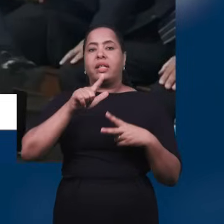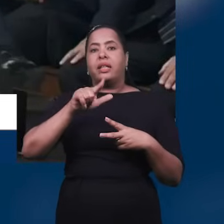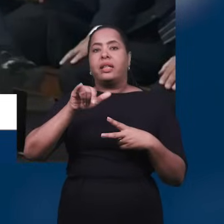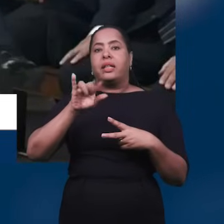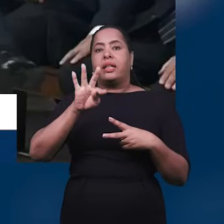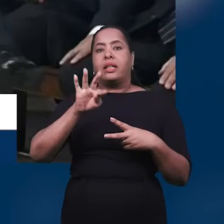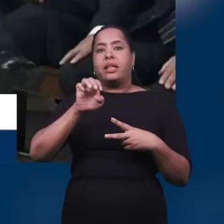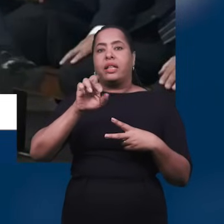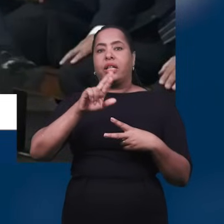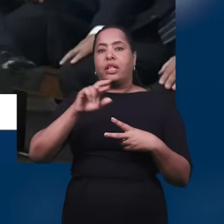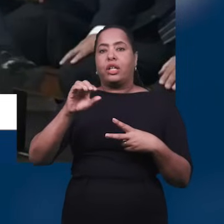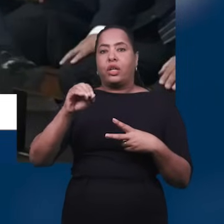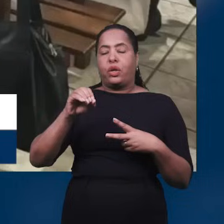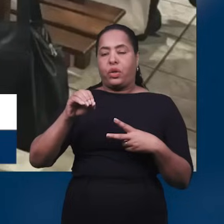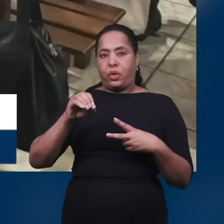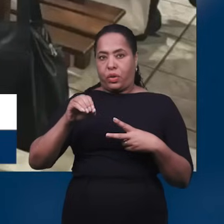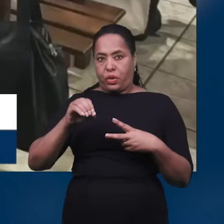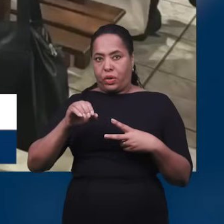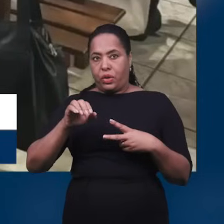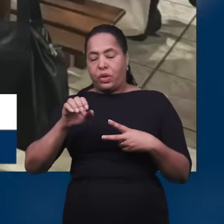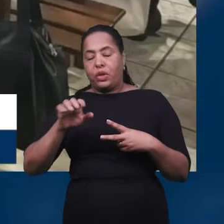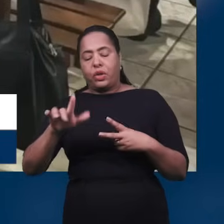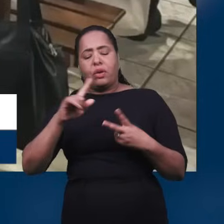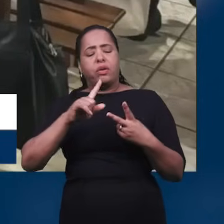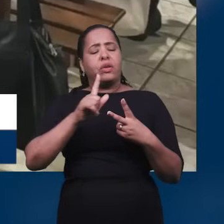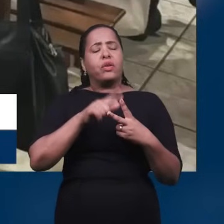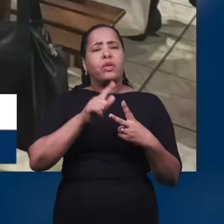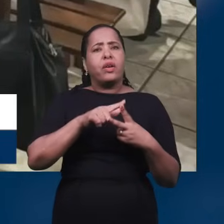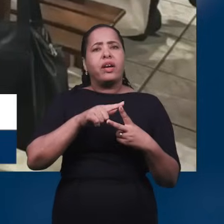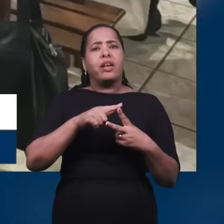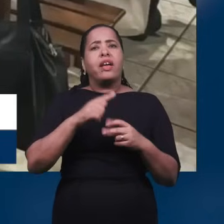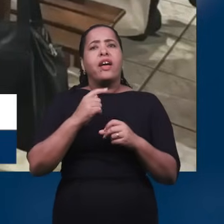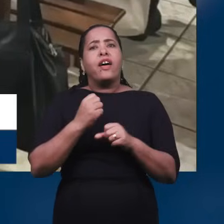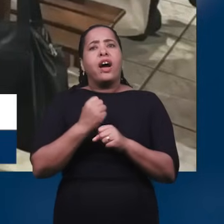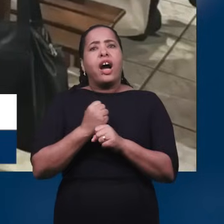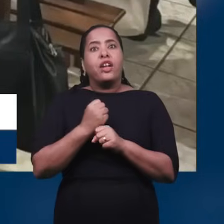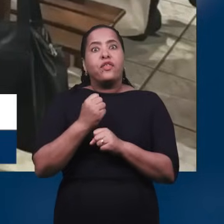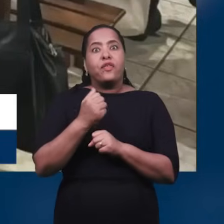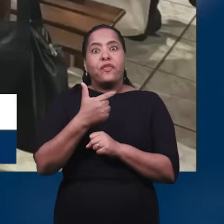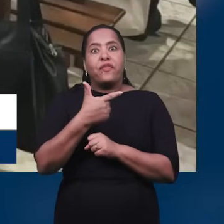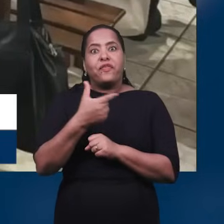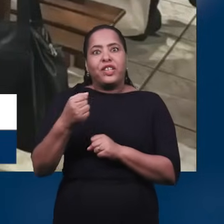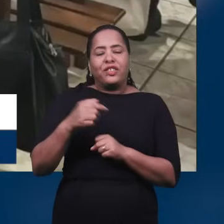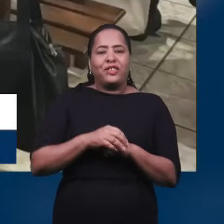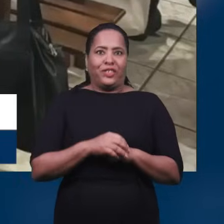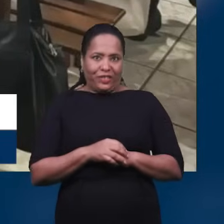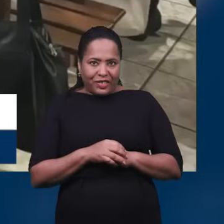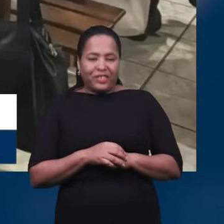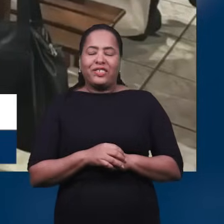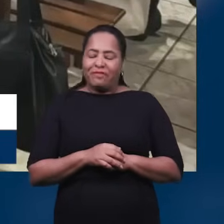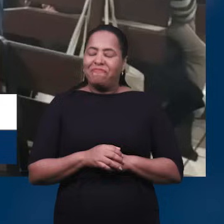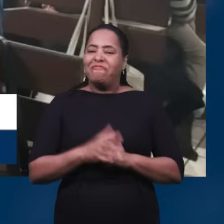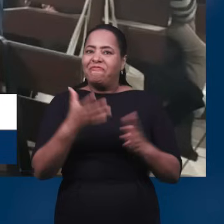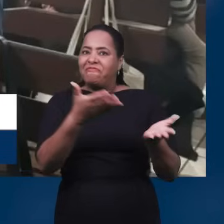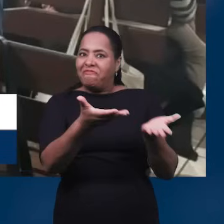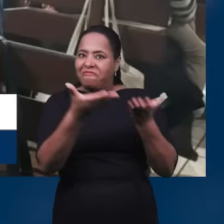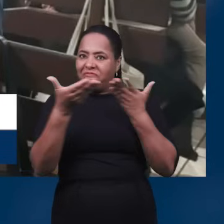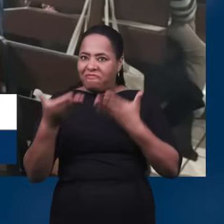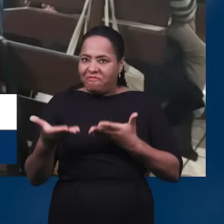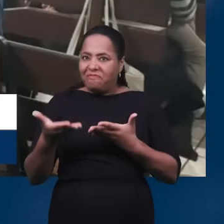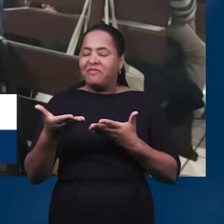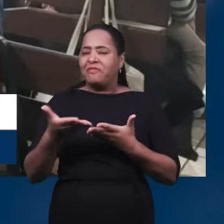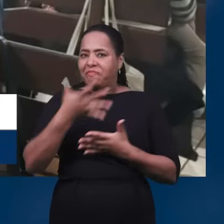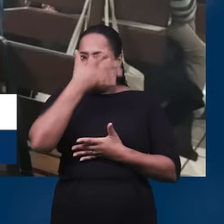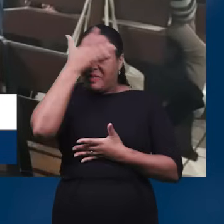Cubango, a igreja comemorou 28 anos da sua consagração. Os irmãos, além de convidados, que